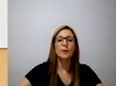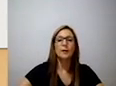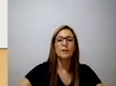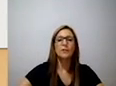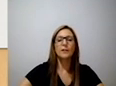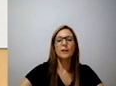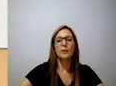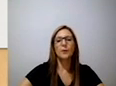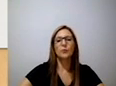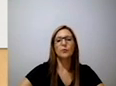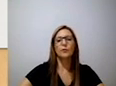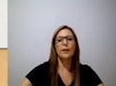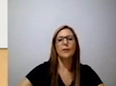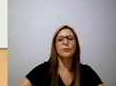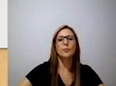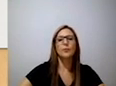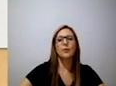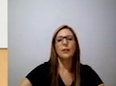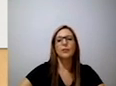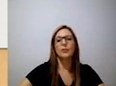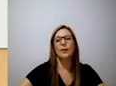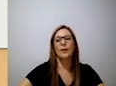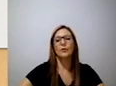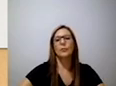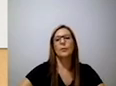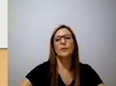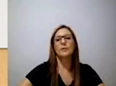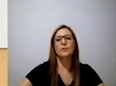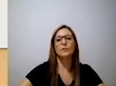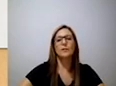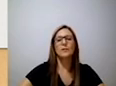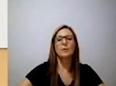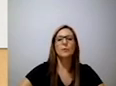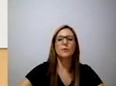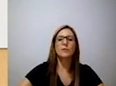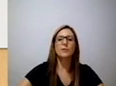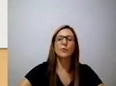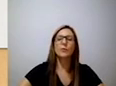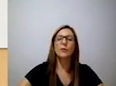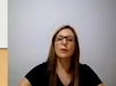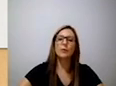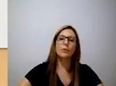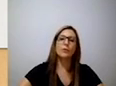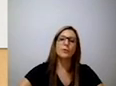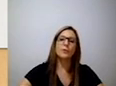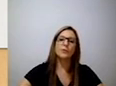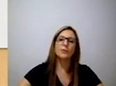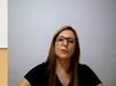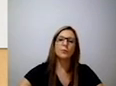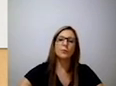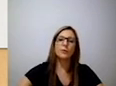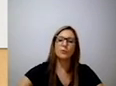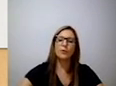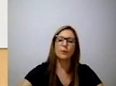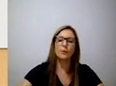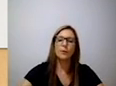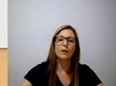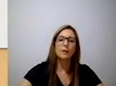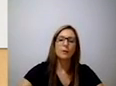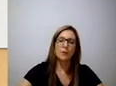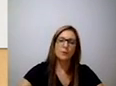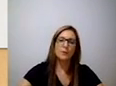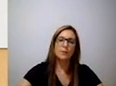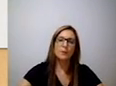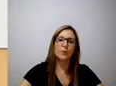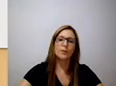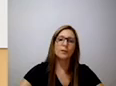Para identificar o período fértil por este método, é preciso fazer uma observação rigorosa do ciclo menstrual. E